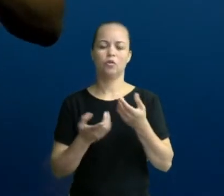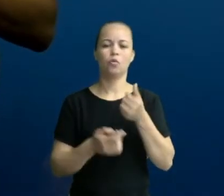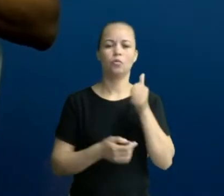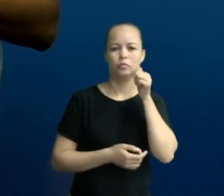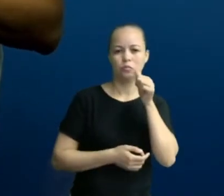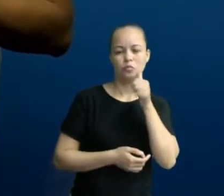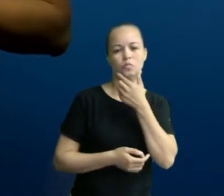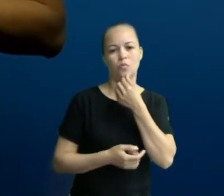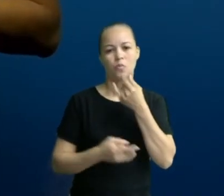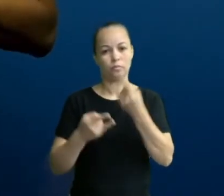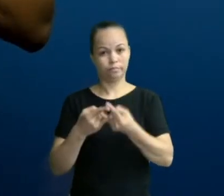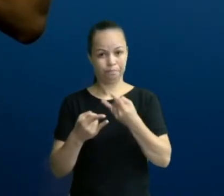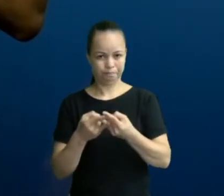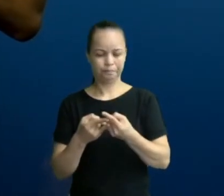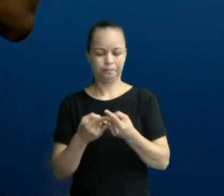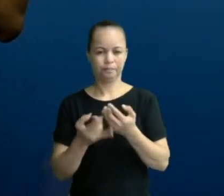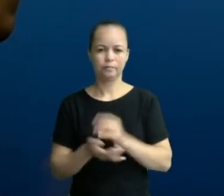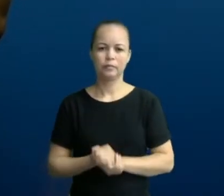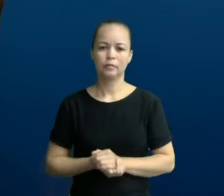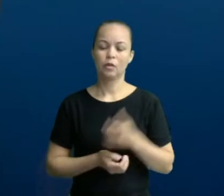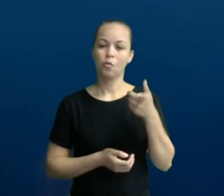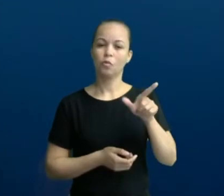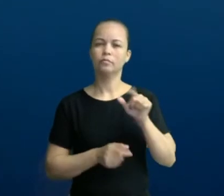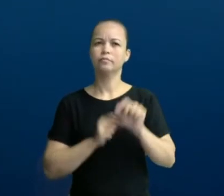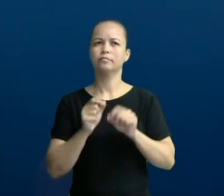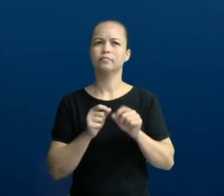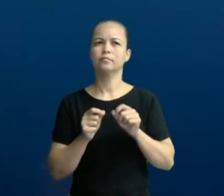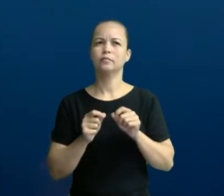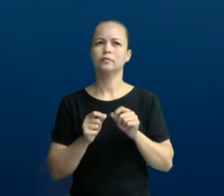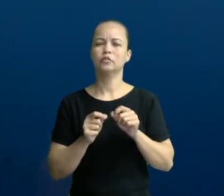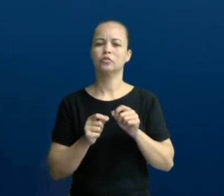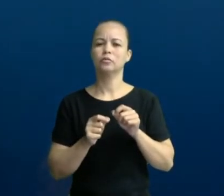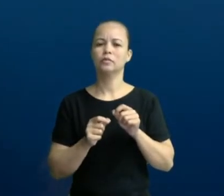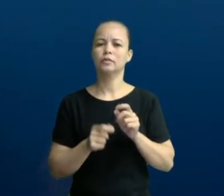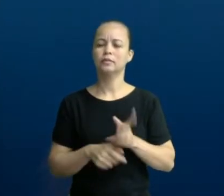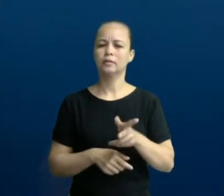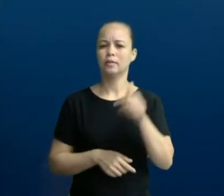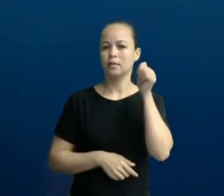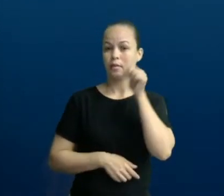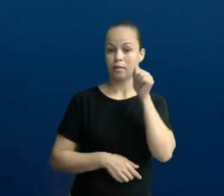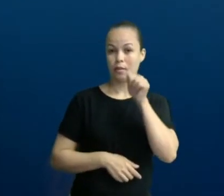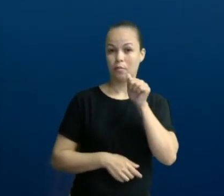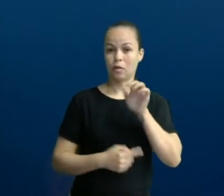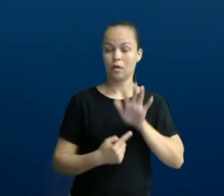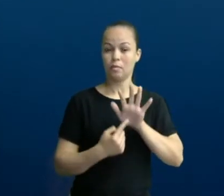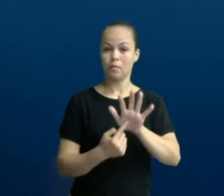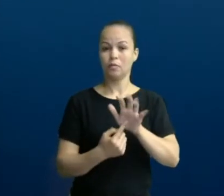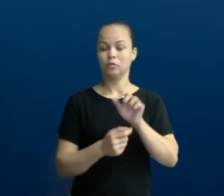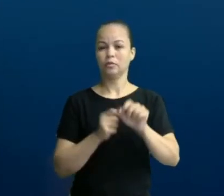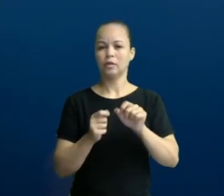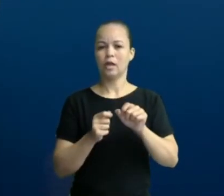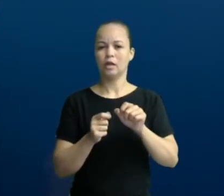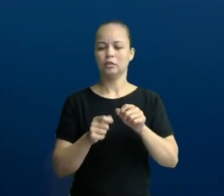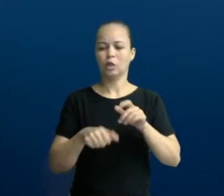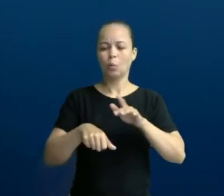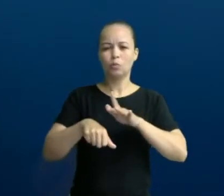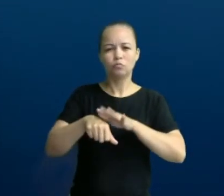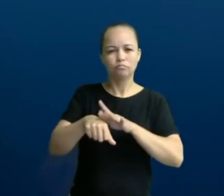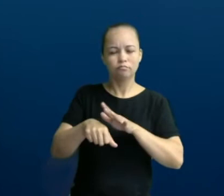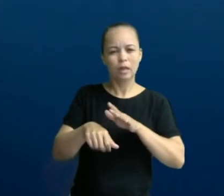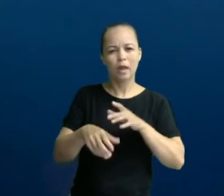quanto feminino. Outra coisa, geralmente na mulher ela apresenta sintomas como dor